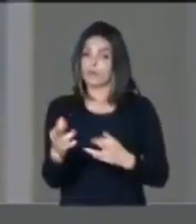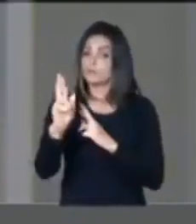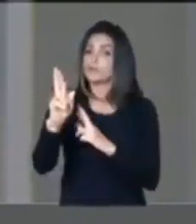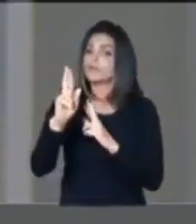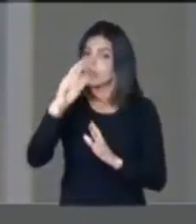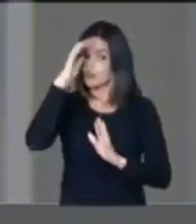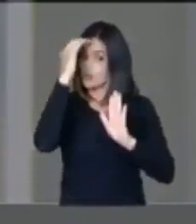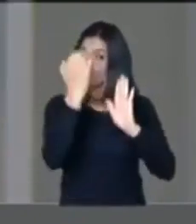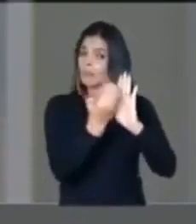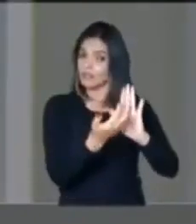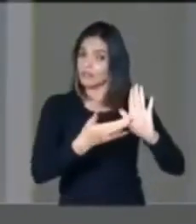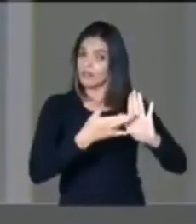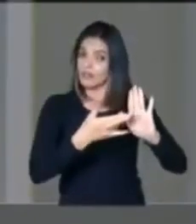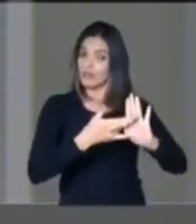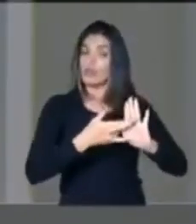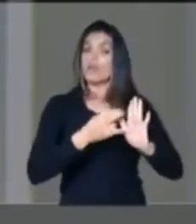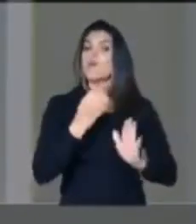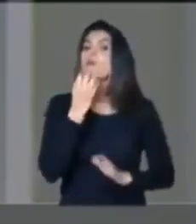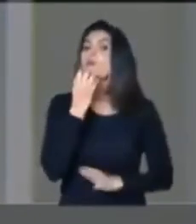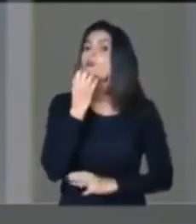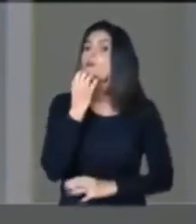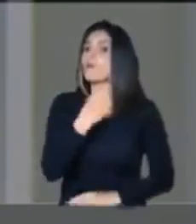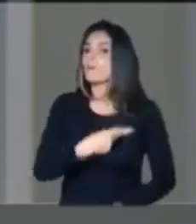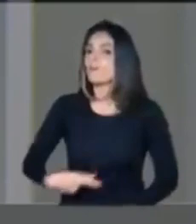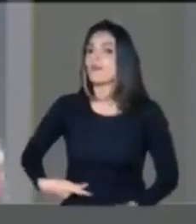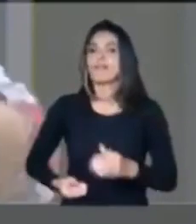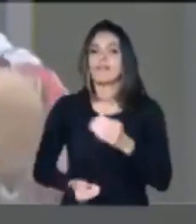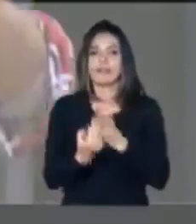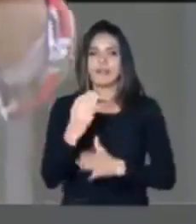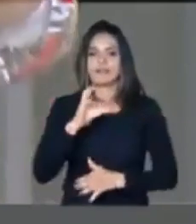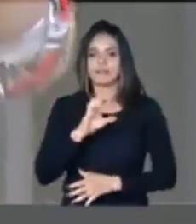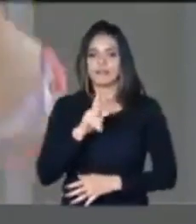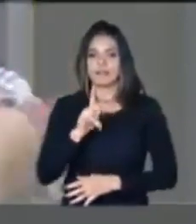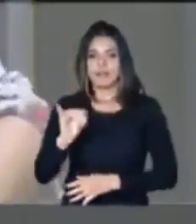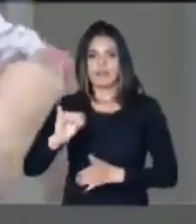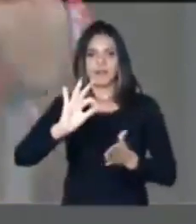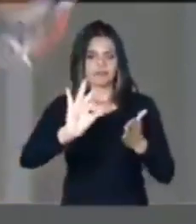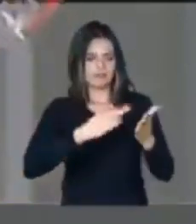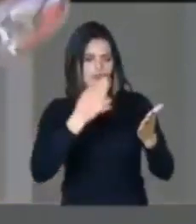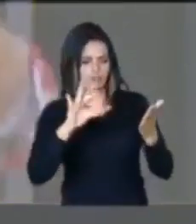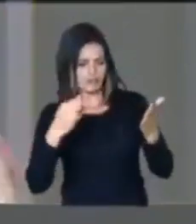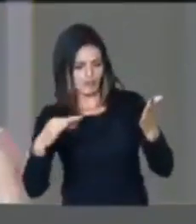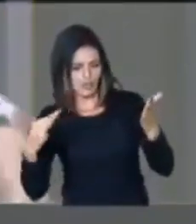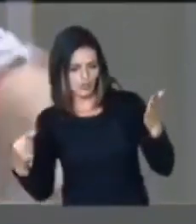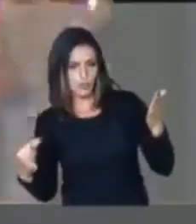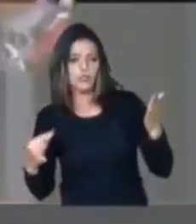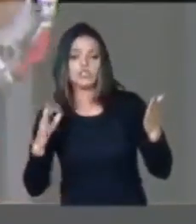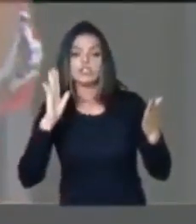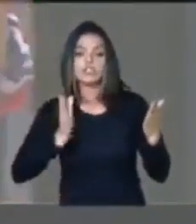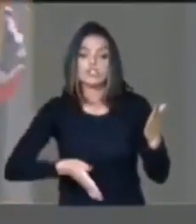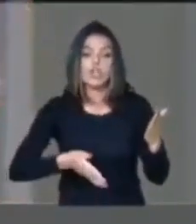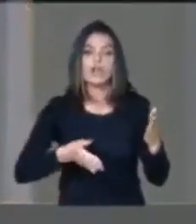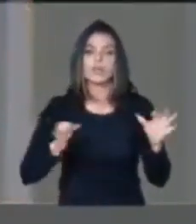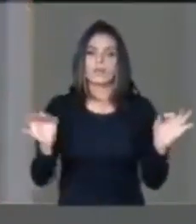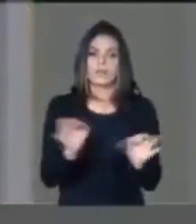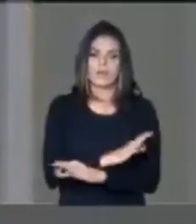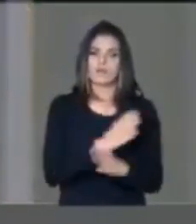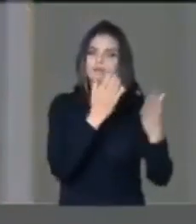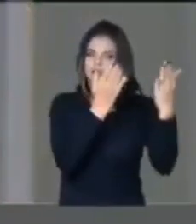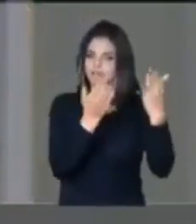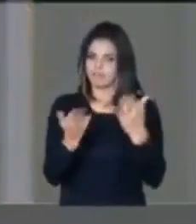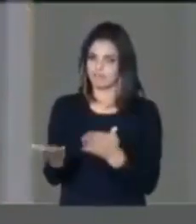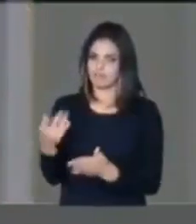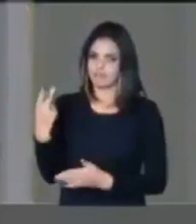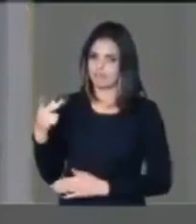o deputado Rodrigo Maia instale a CPI, que as assinaturas completas chegaram à